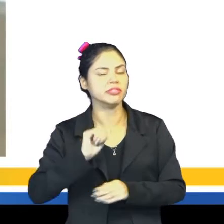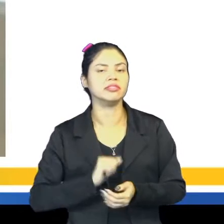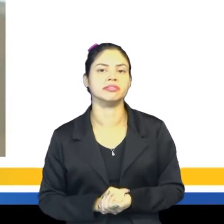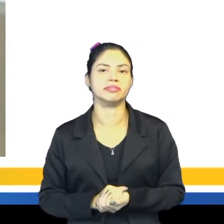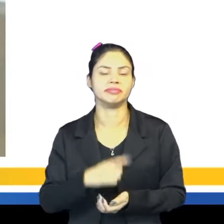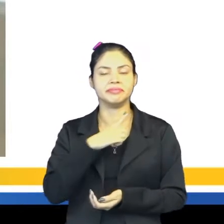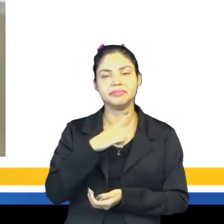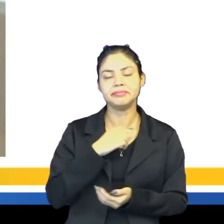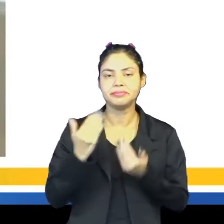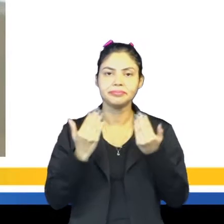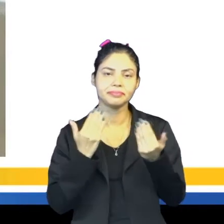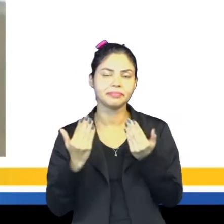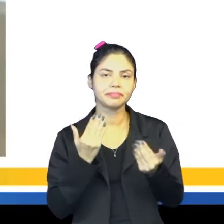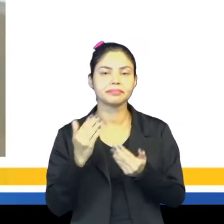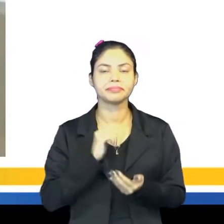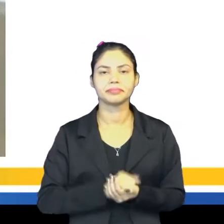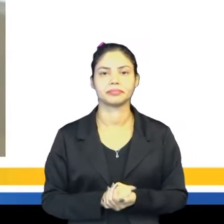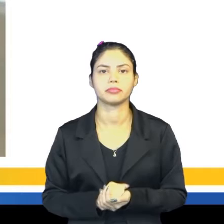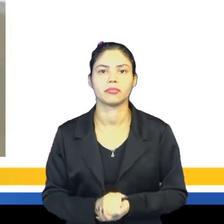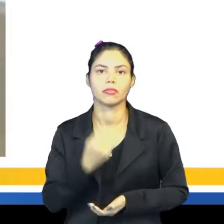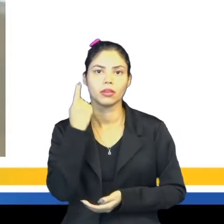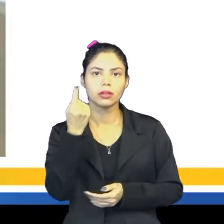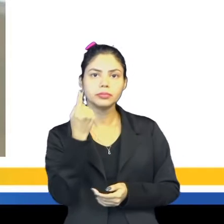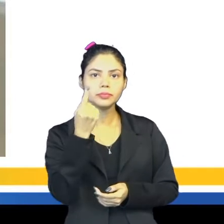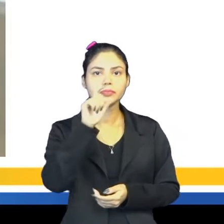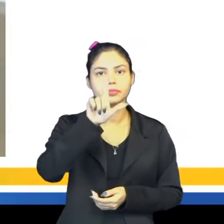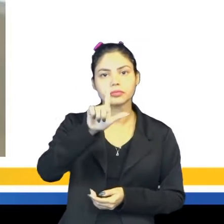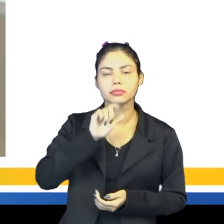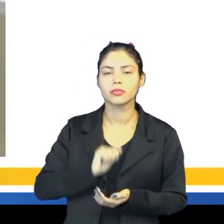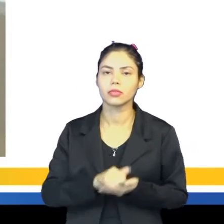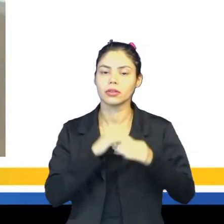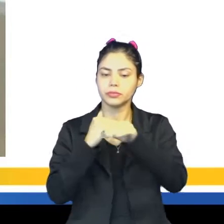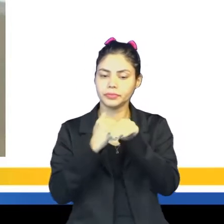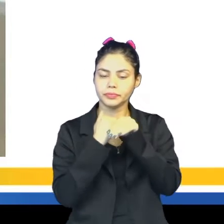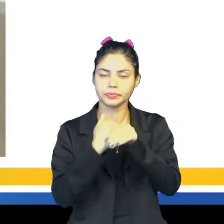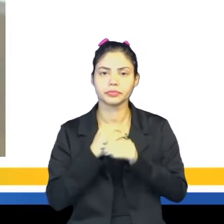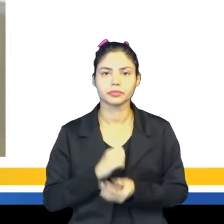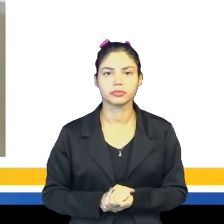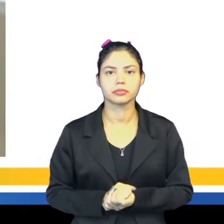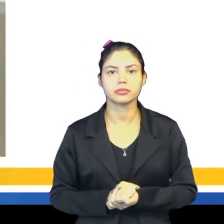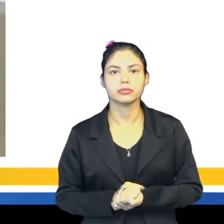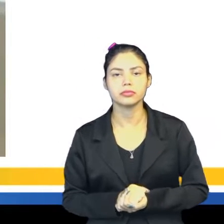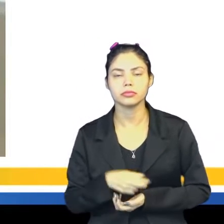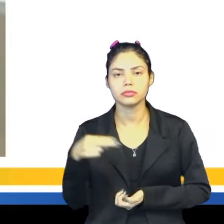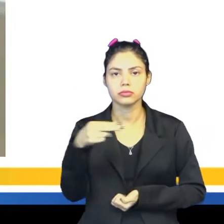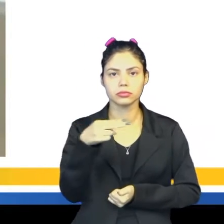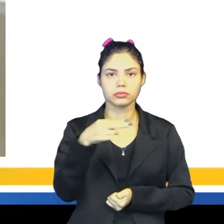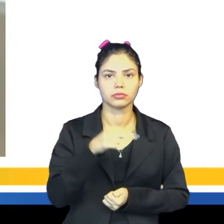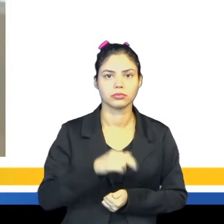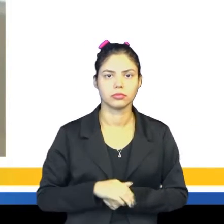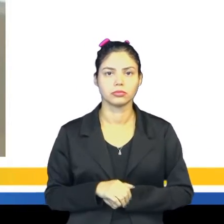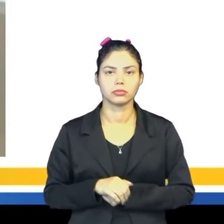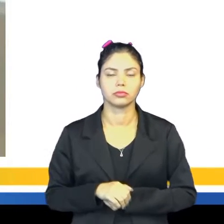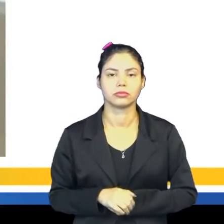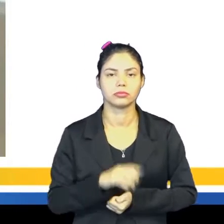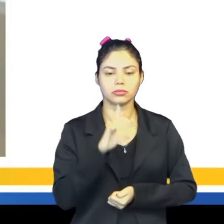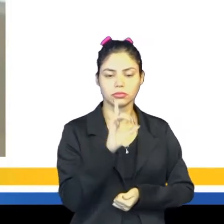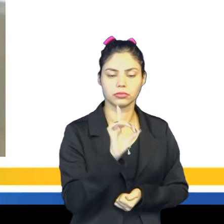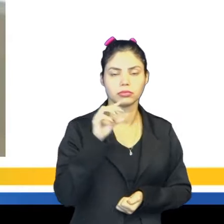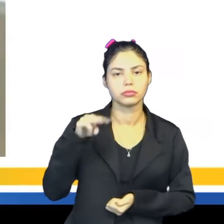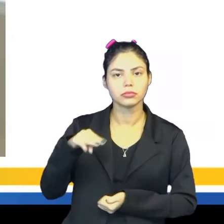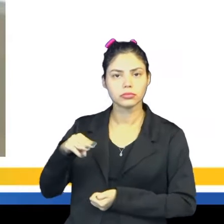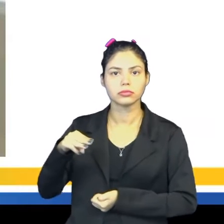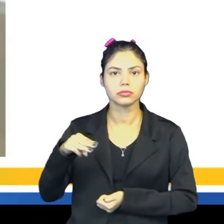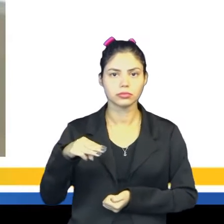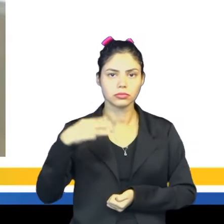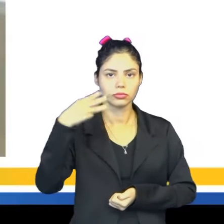então a seguinte relação. 1 litro é igual a 1 dm ao